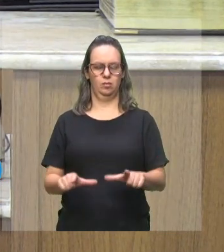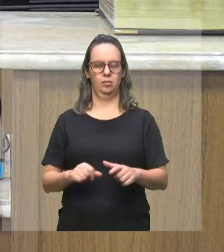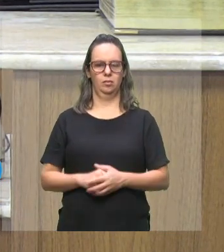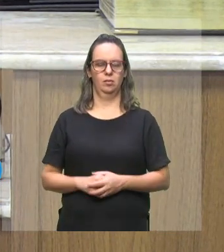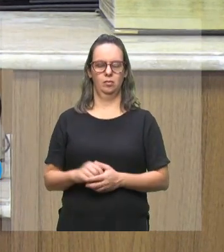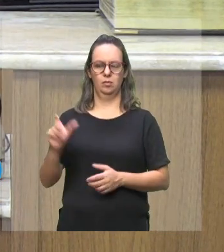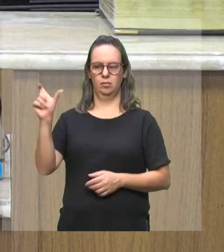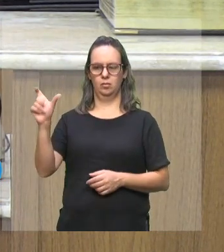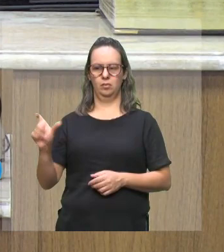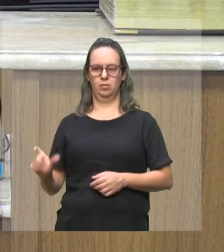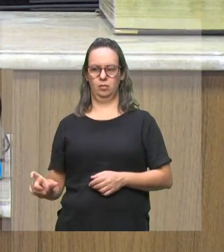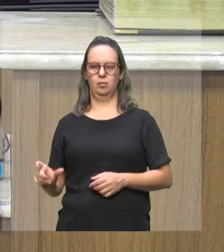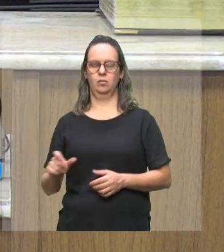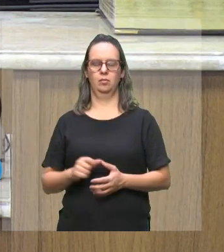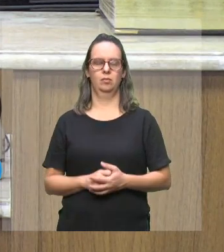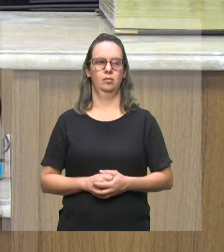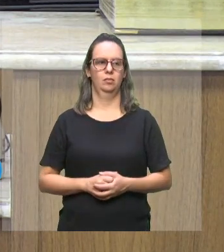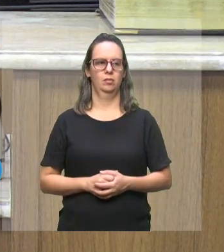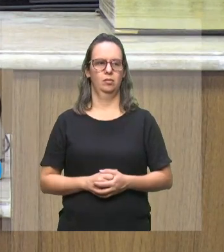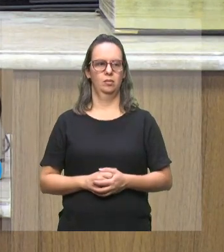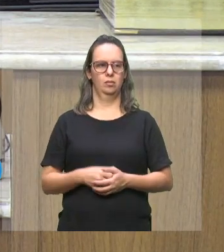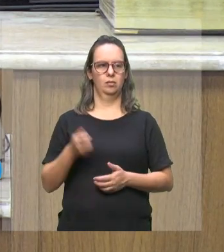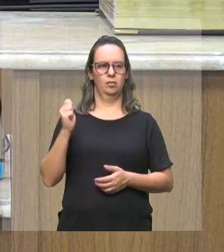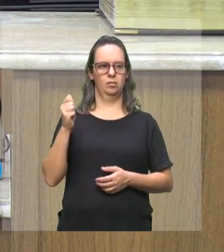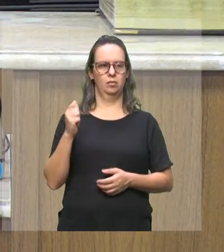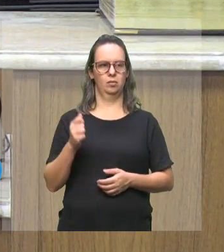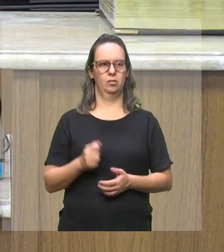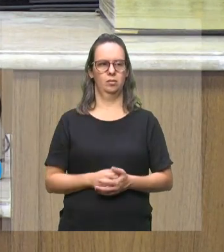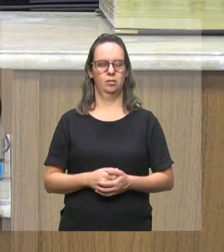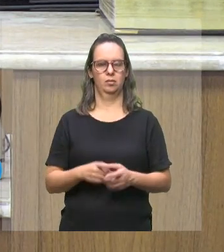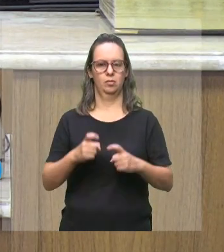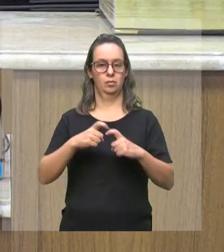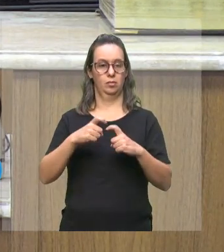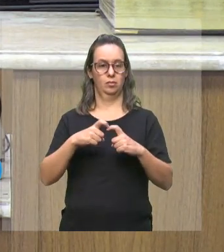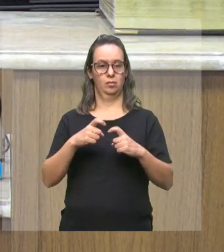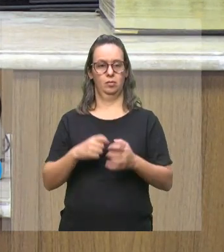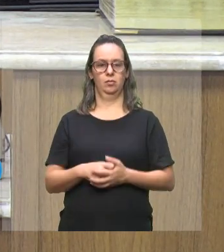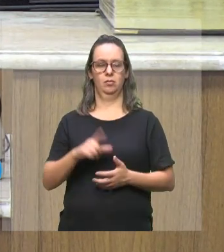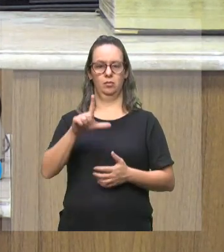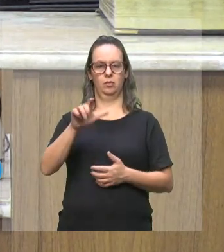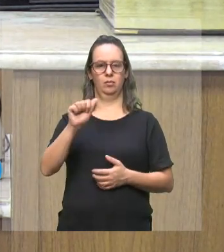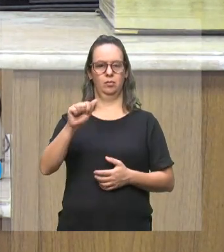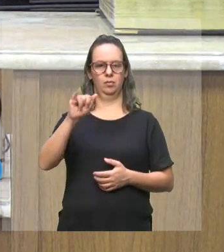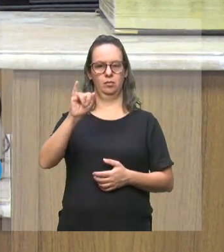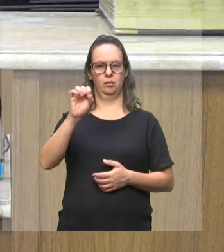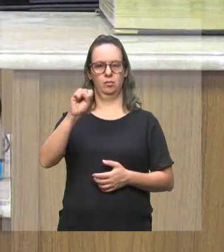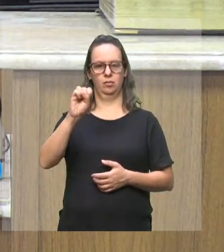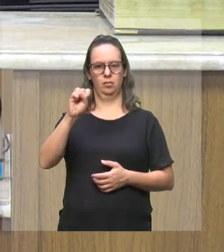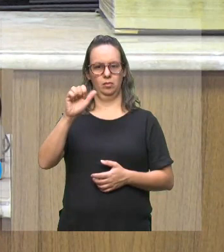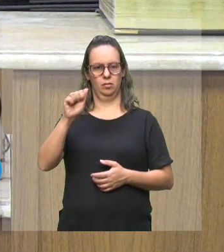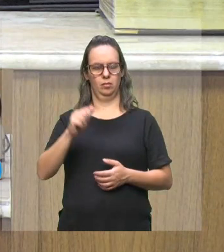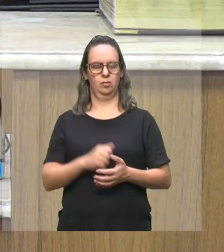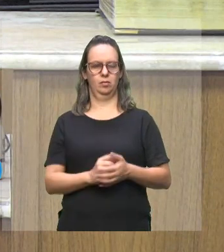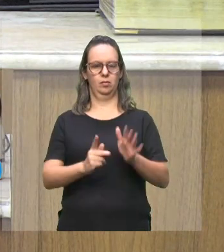à doutora Laísa Gabriele Silva. Projeto de Resolução número